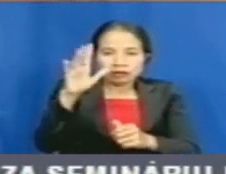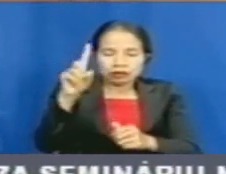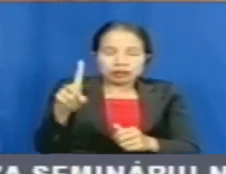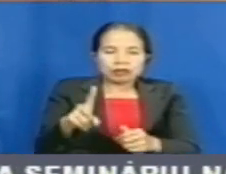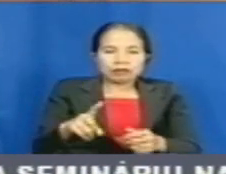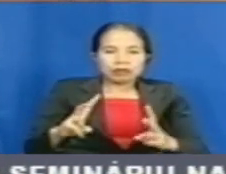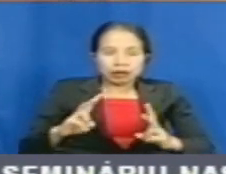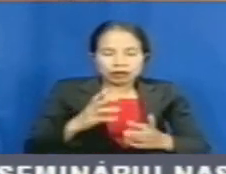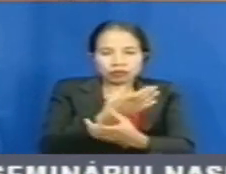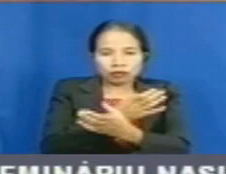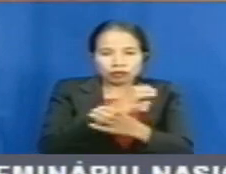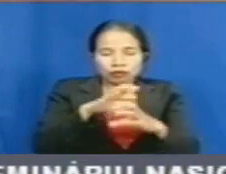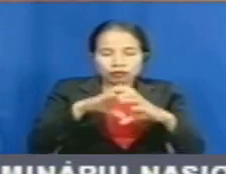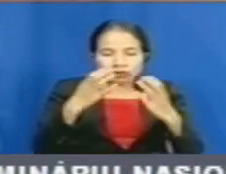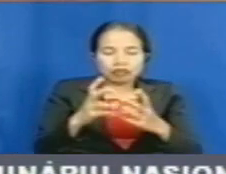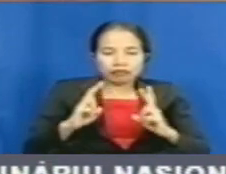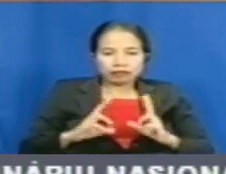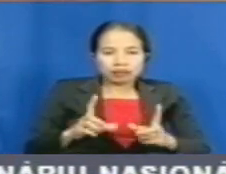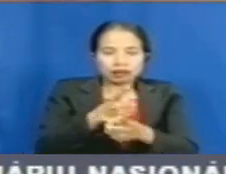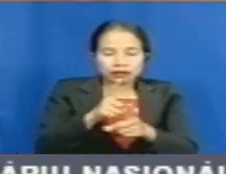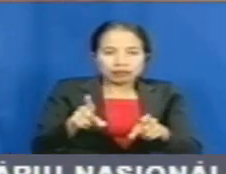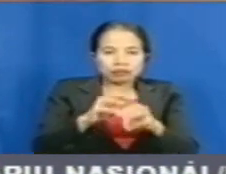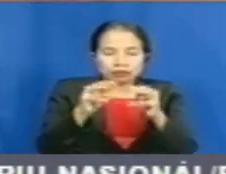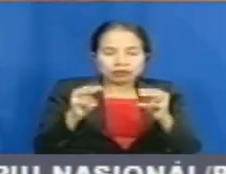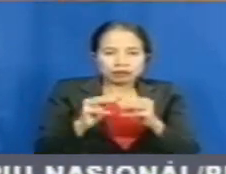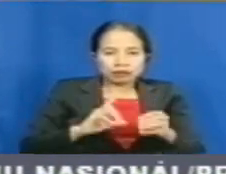Combatentes Libertação Nacional, município Lauten.